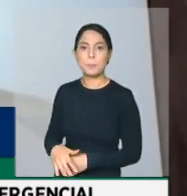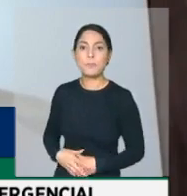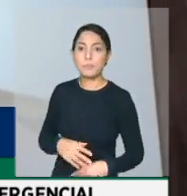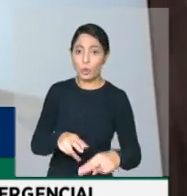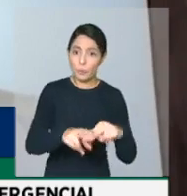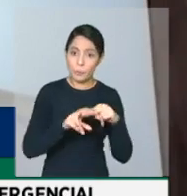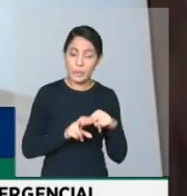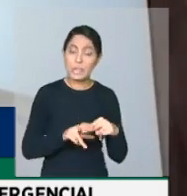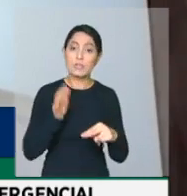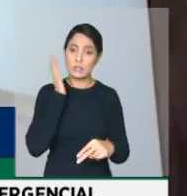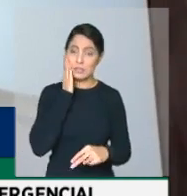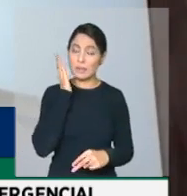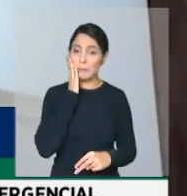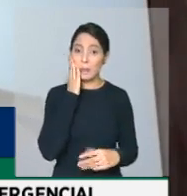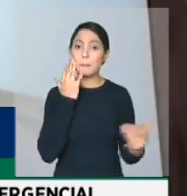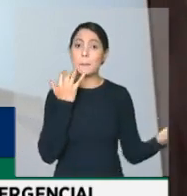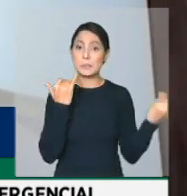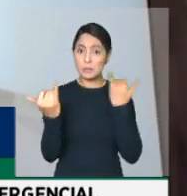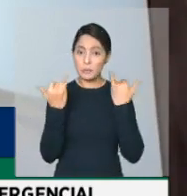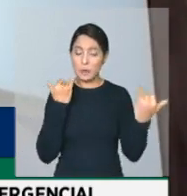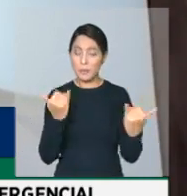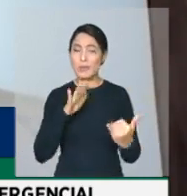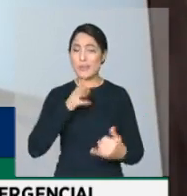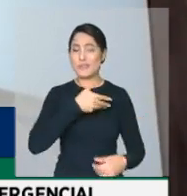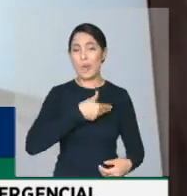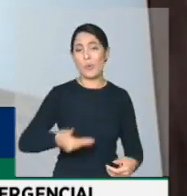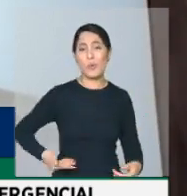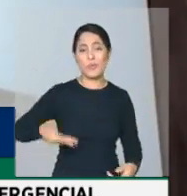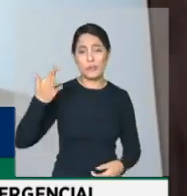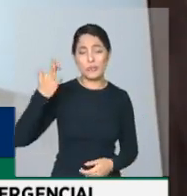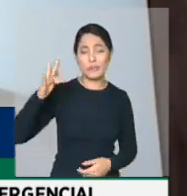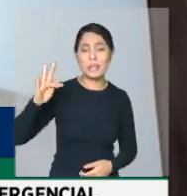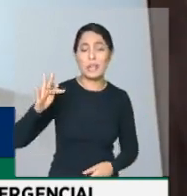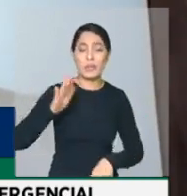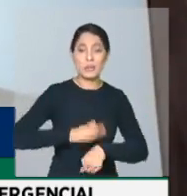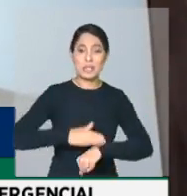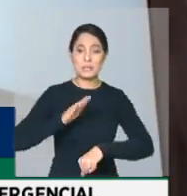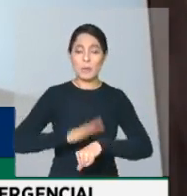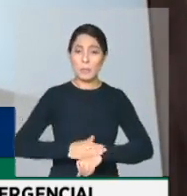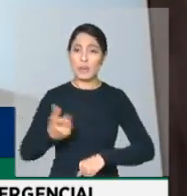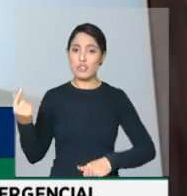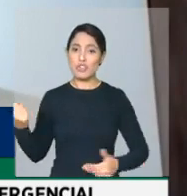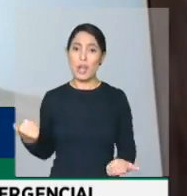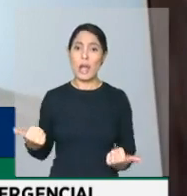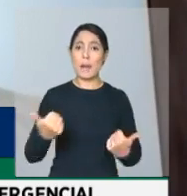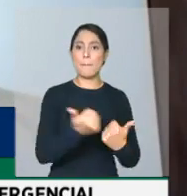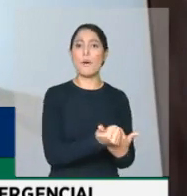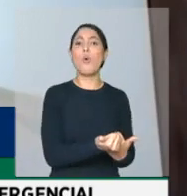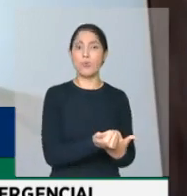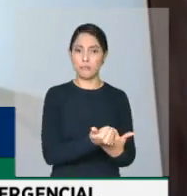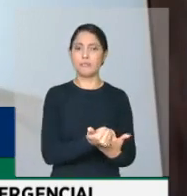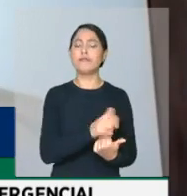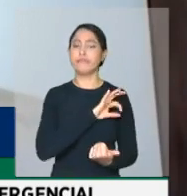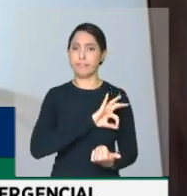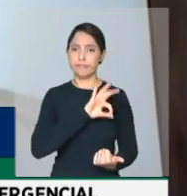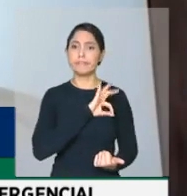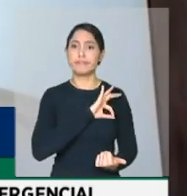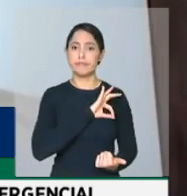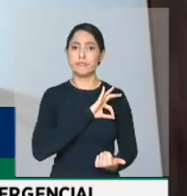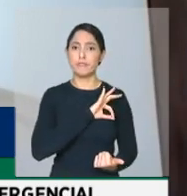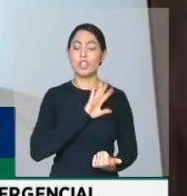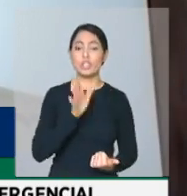considerando as limitações dos dados à disposição do governo na gestão do auxílio e do caráter da autodeclaração